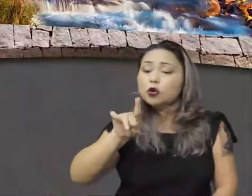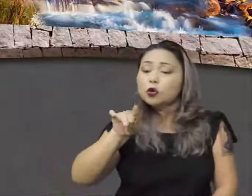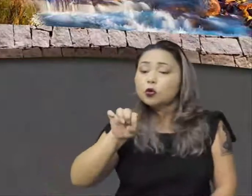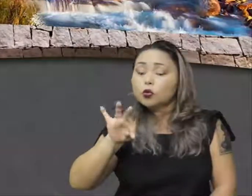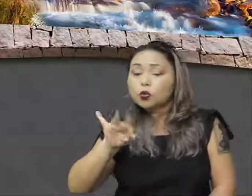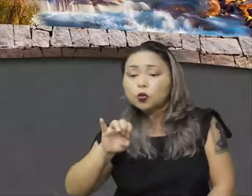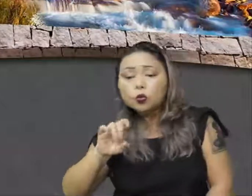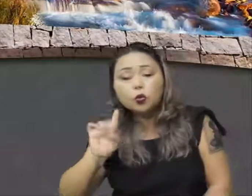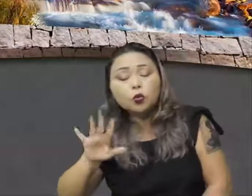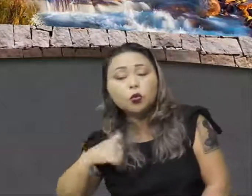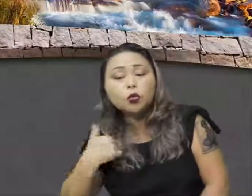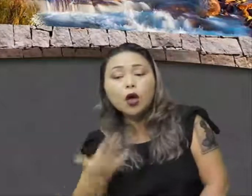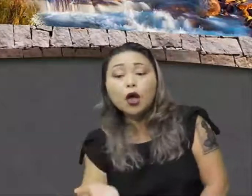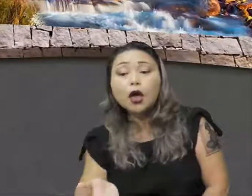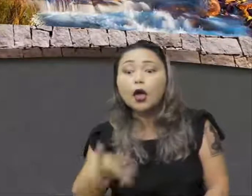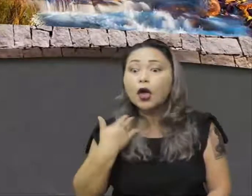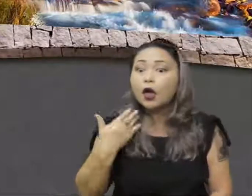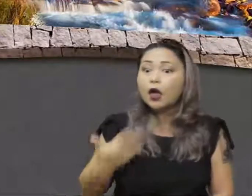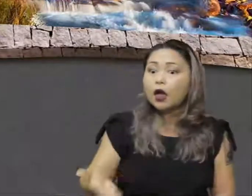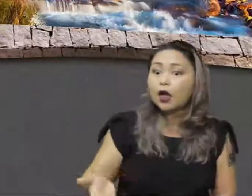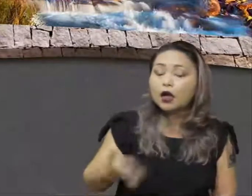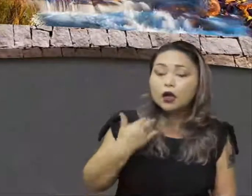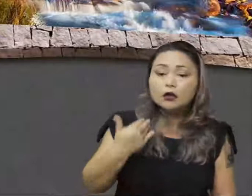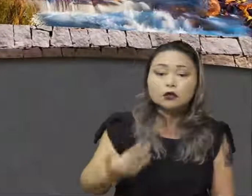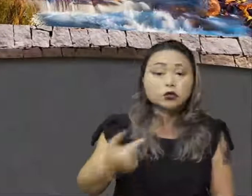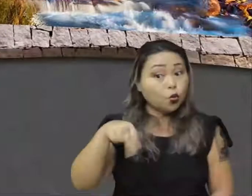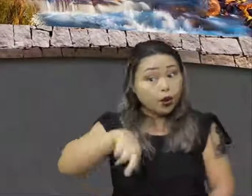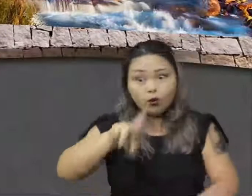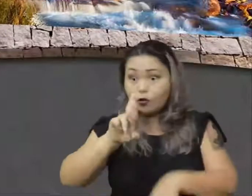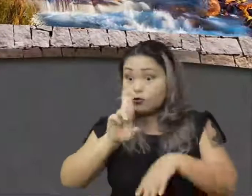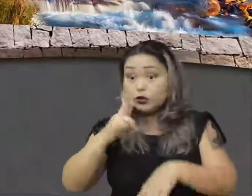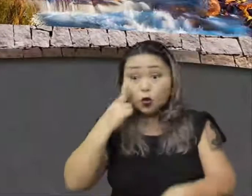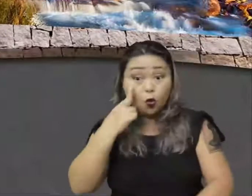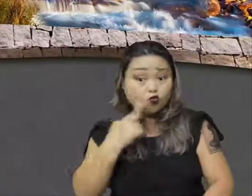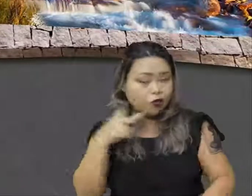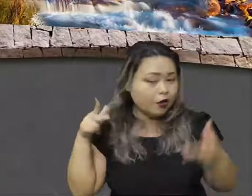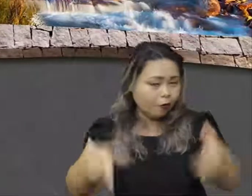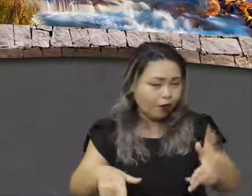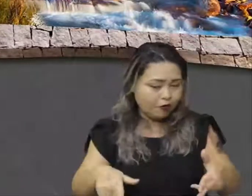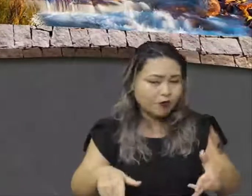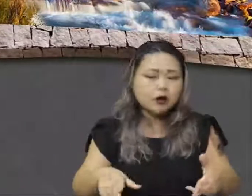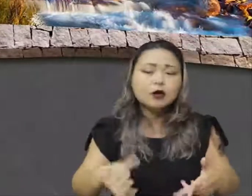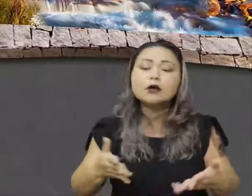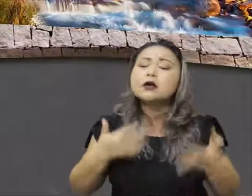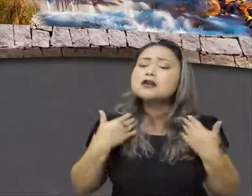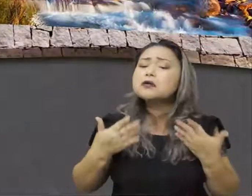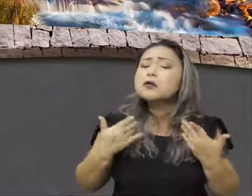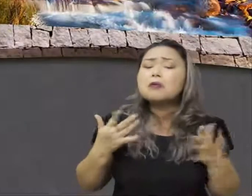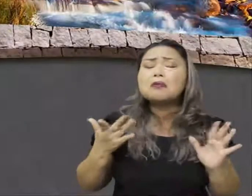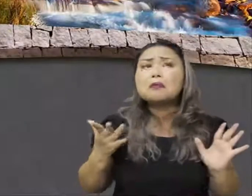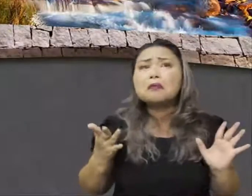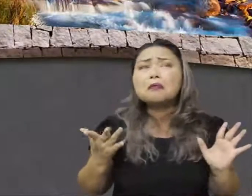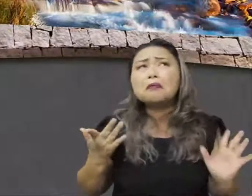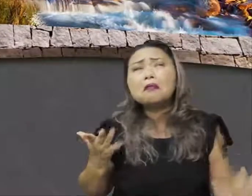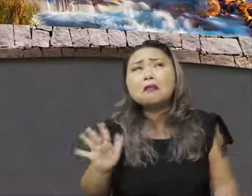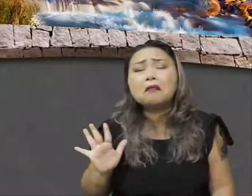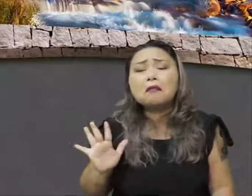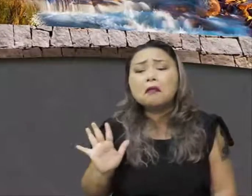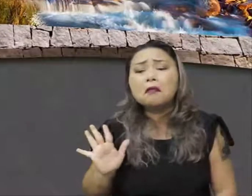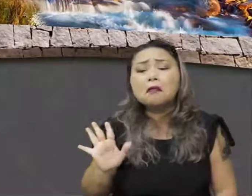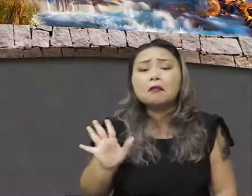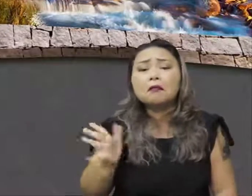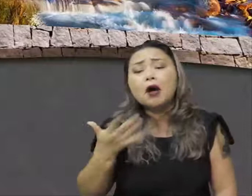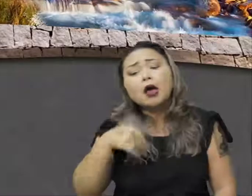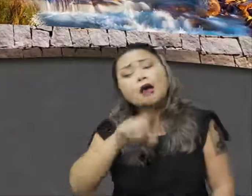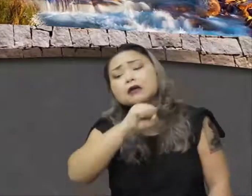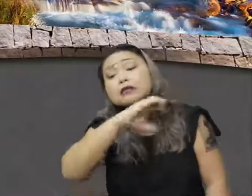é quente. Não é o calor de Rondônia, tá? É um calor mais ou menos lá do estado de